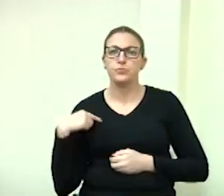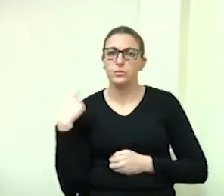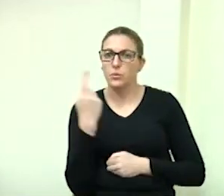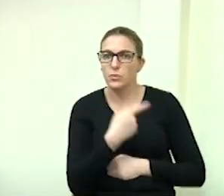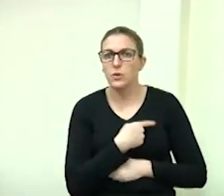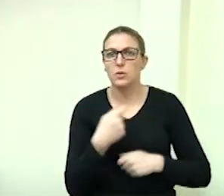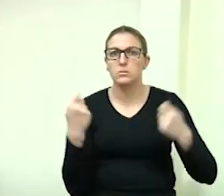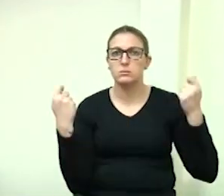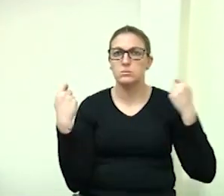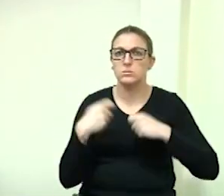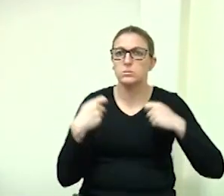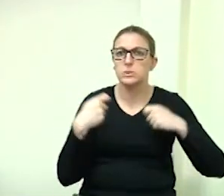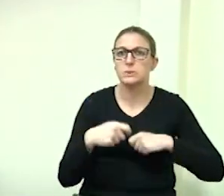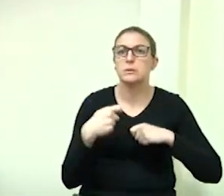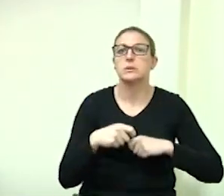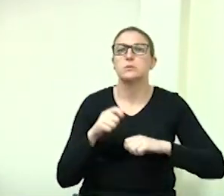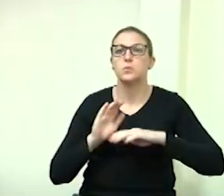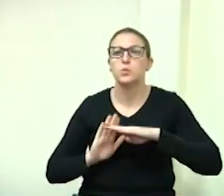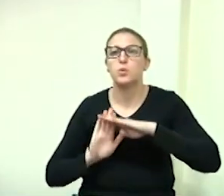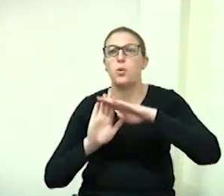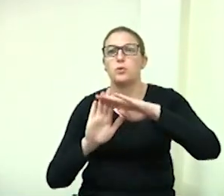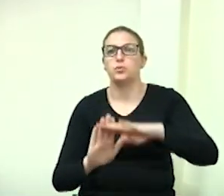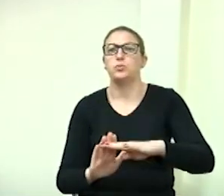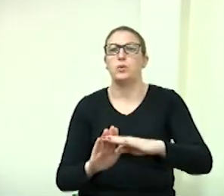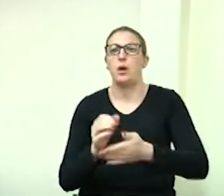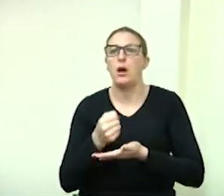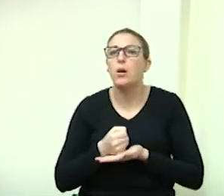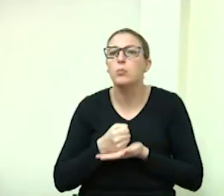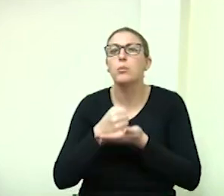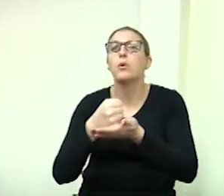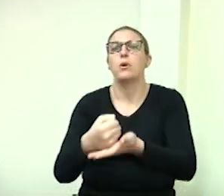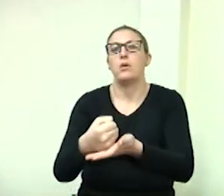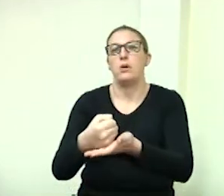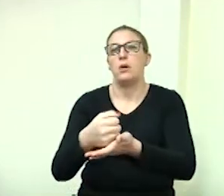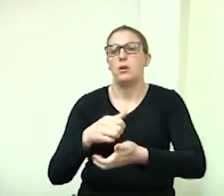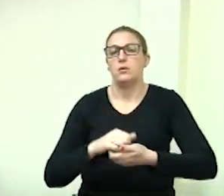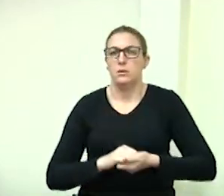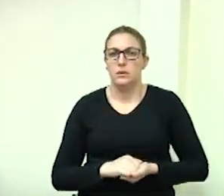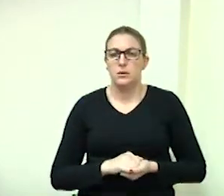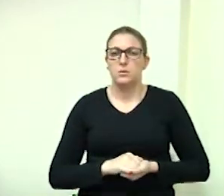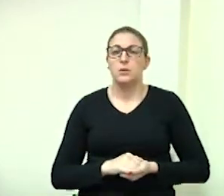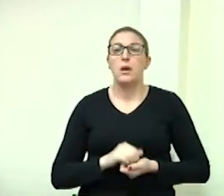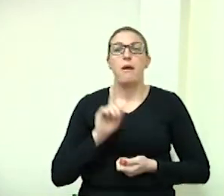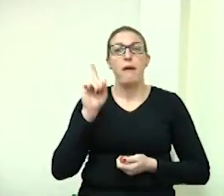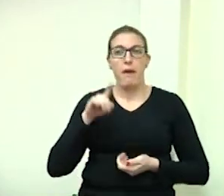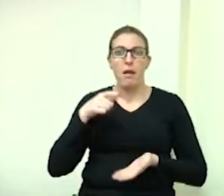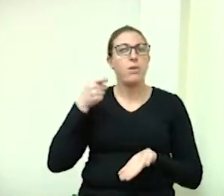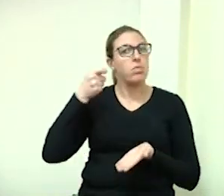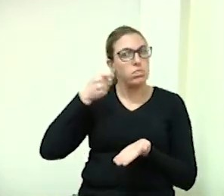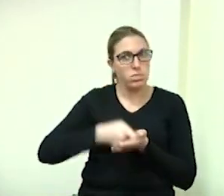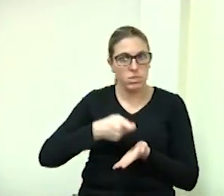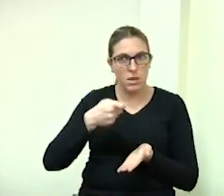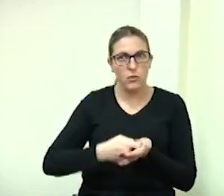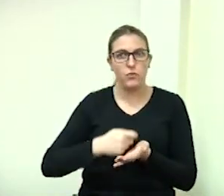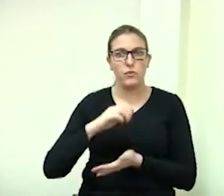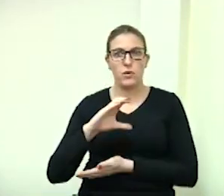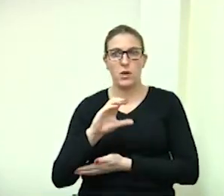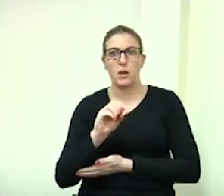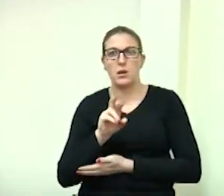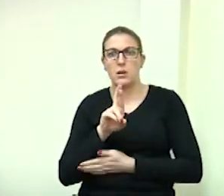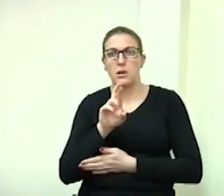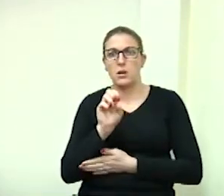precisamos auxiliá-los ajudá-los é dever da corçã colocar água